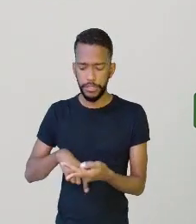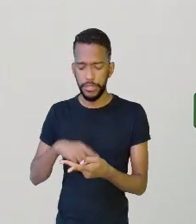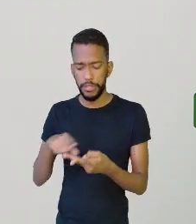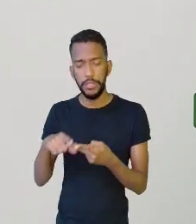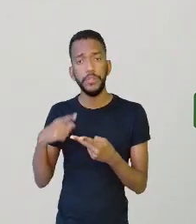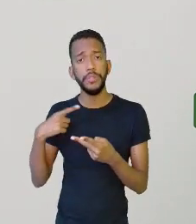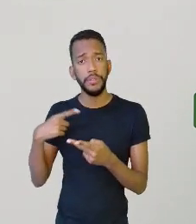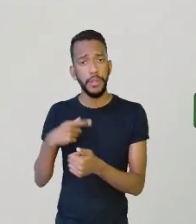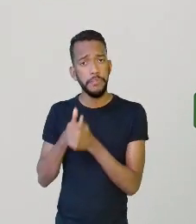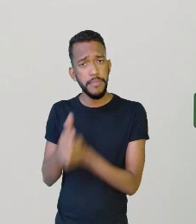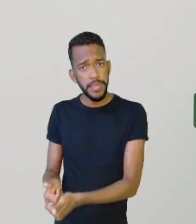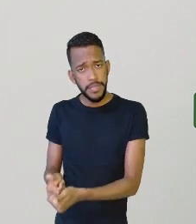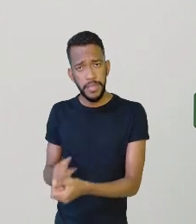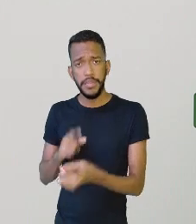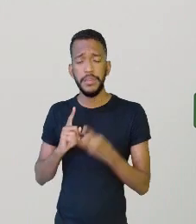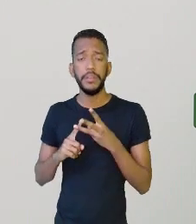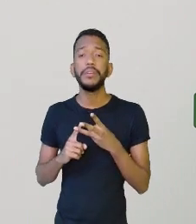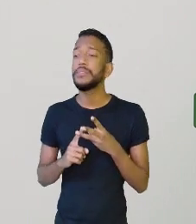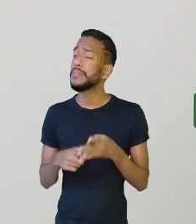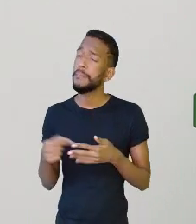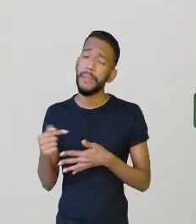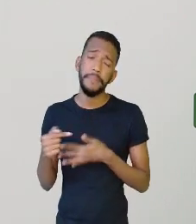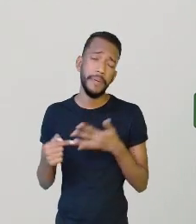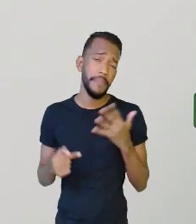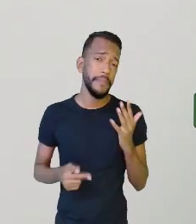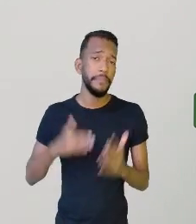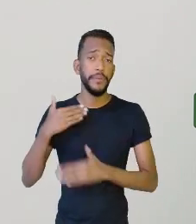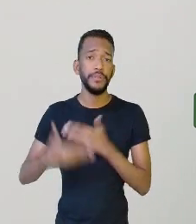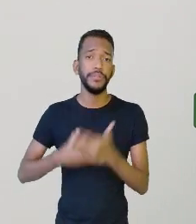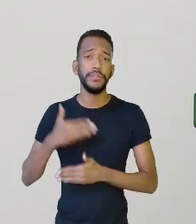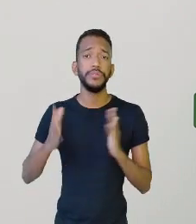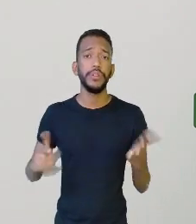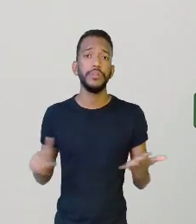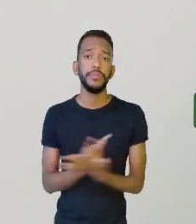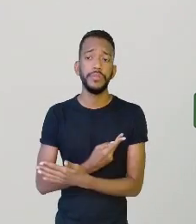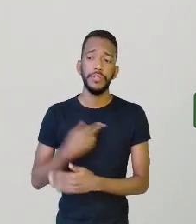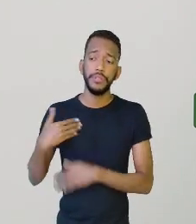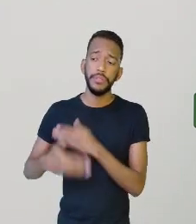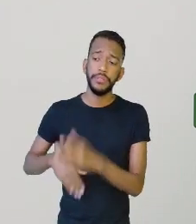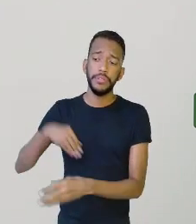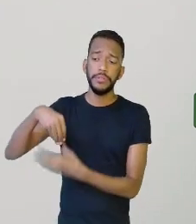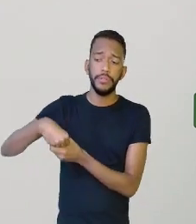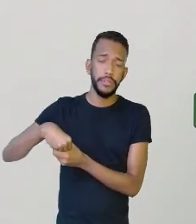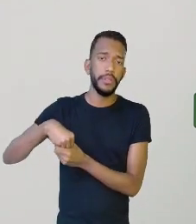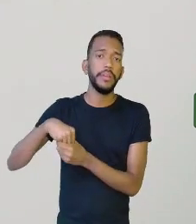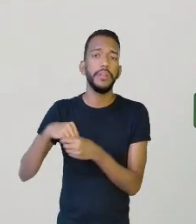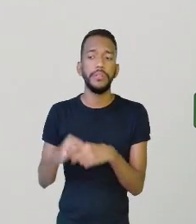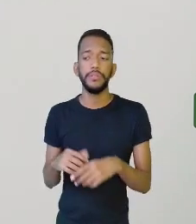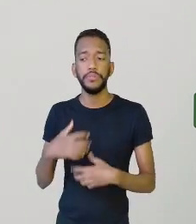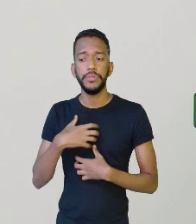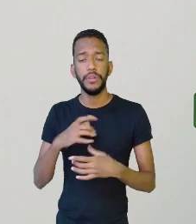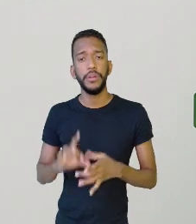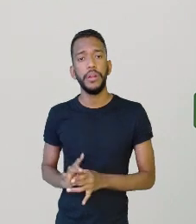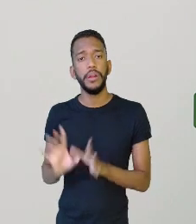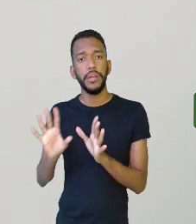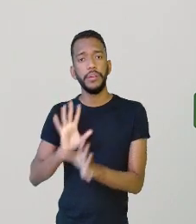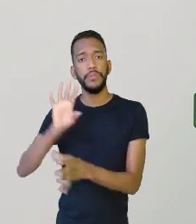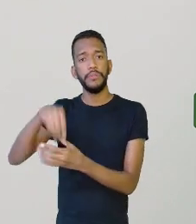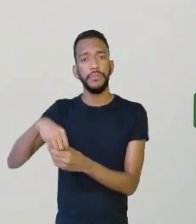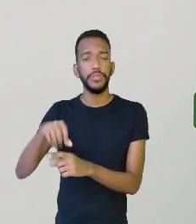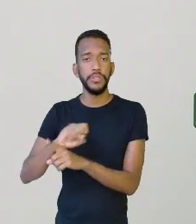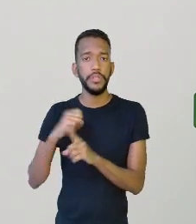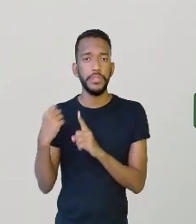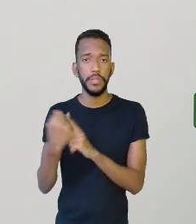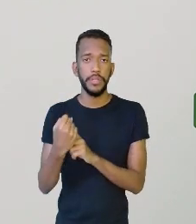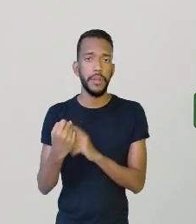eram perseguidos. Então, todo esse processo acontecia de maneira livre, dentro dessa